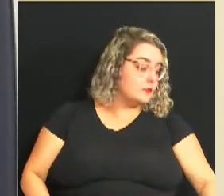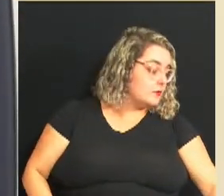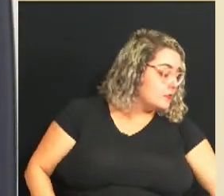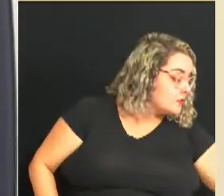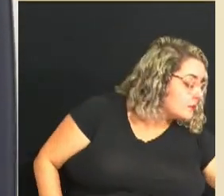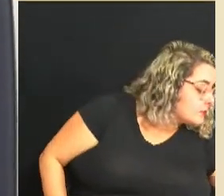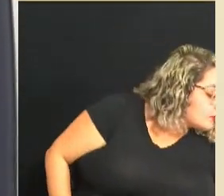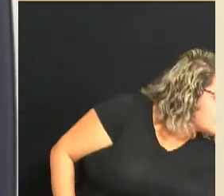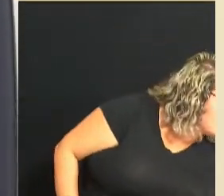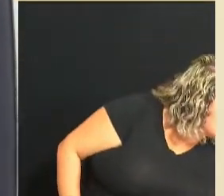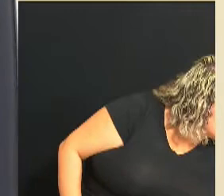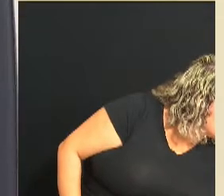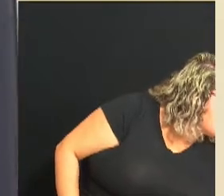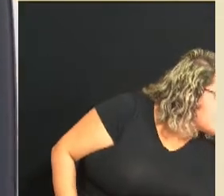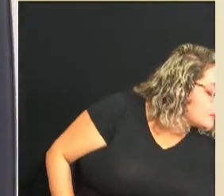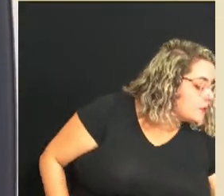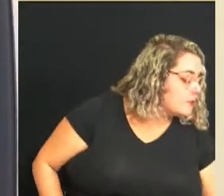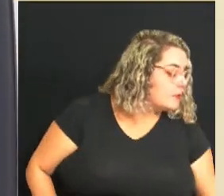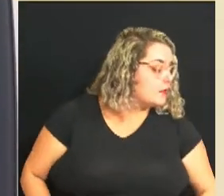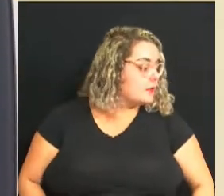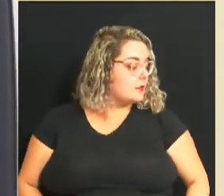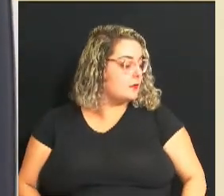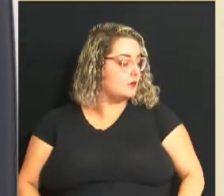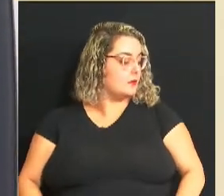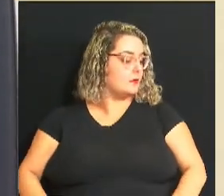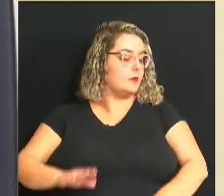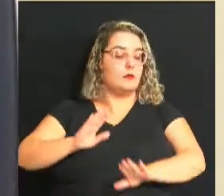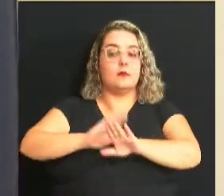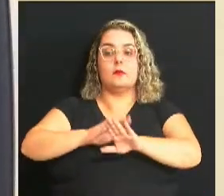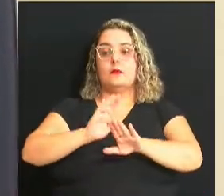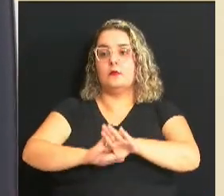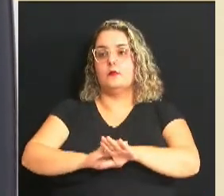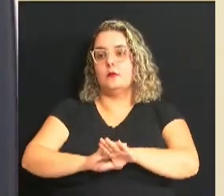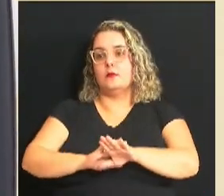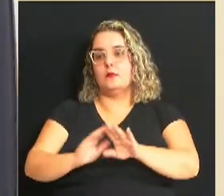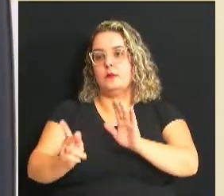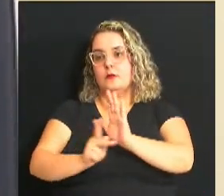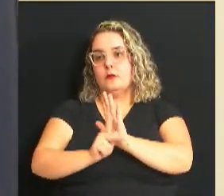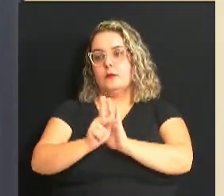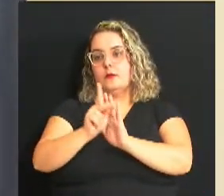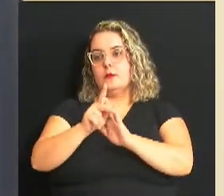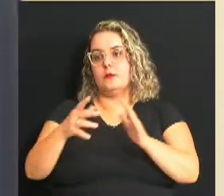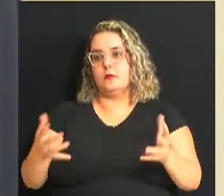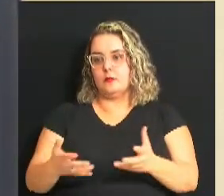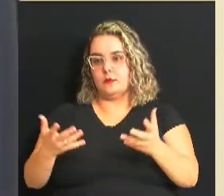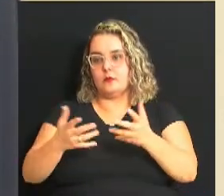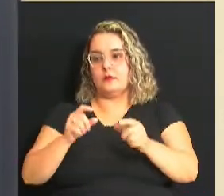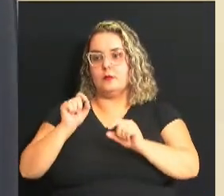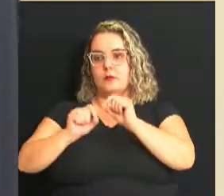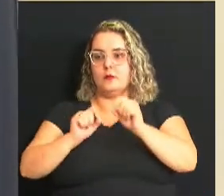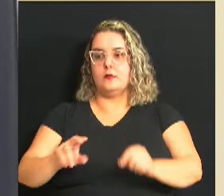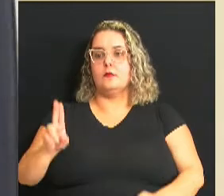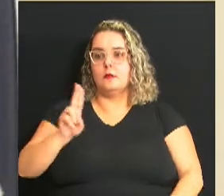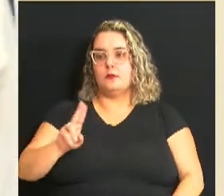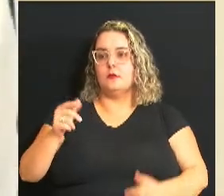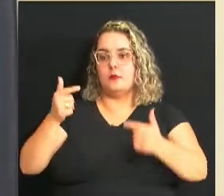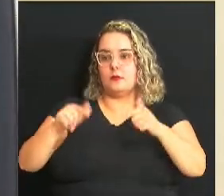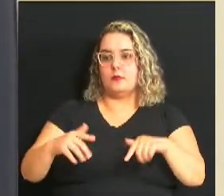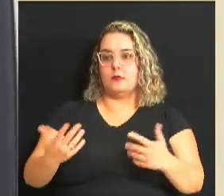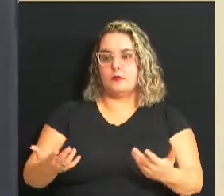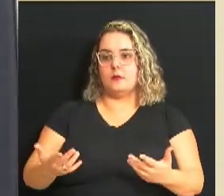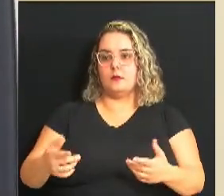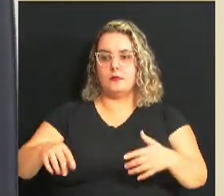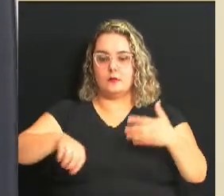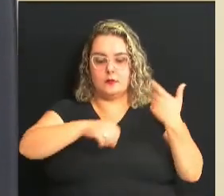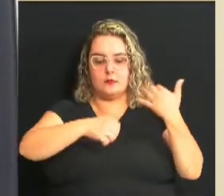desse projeto, e ele tem que incorporar a contribuição de quem vai usar esse espaço. Então, a orquestra tem